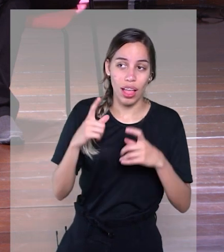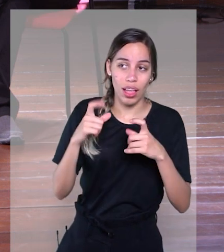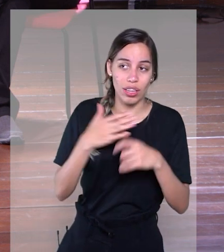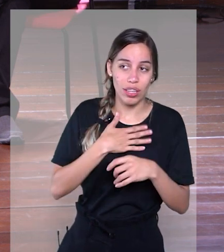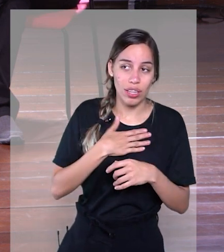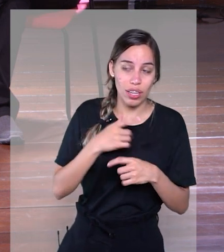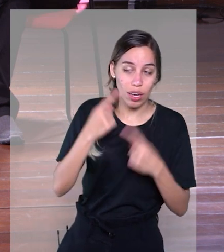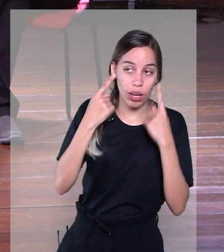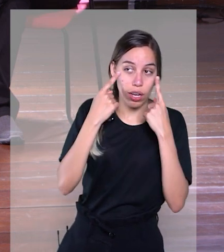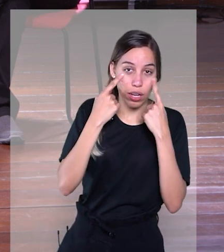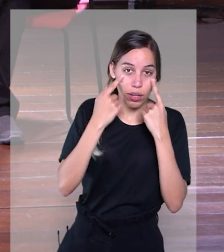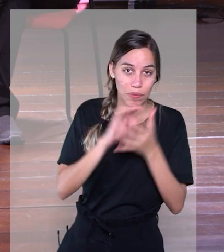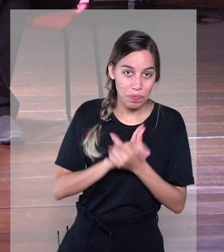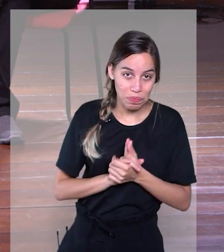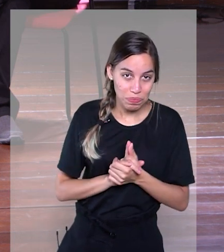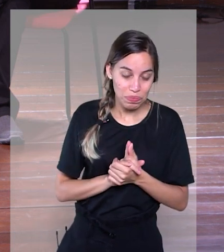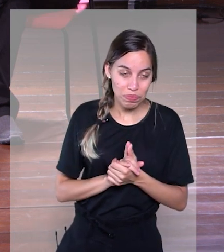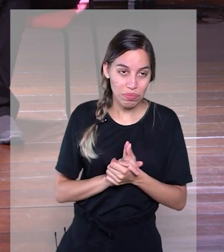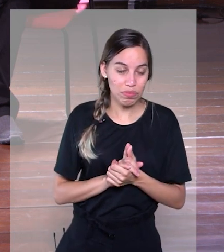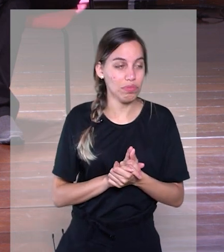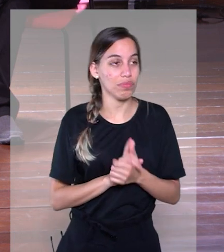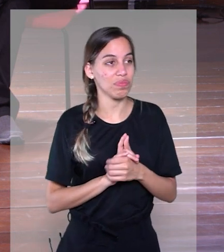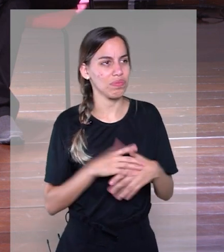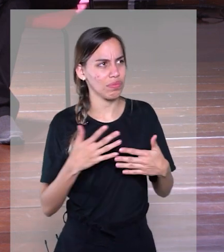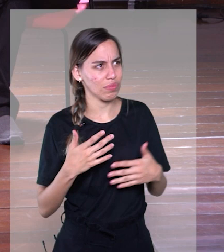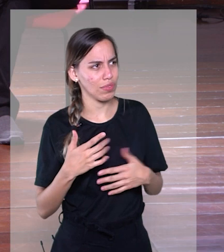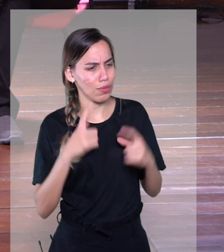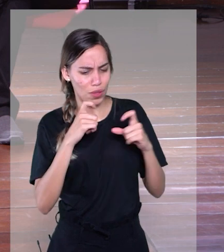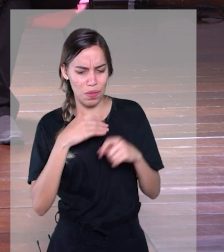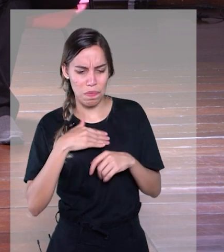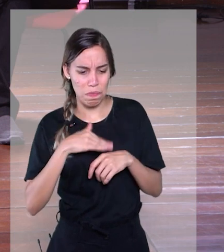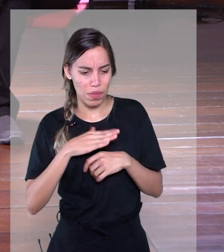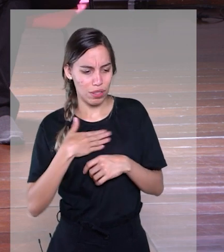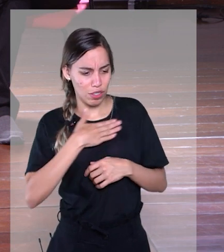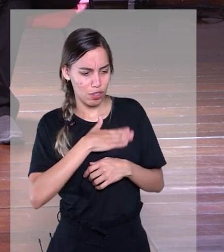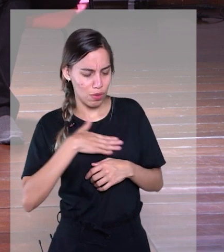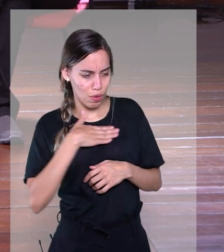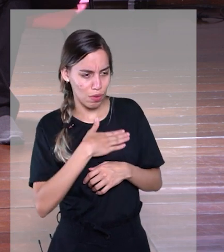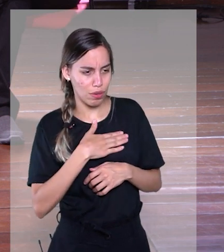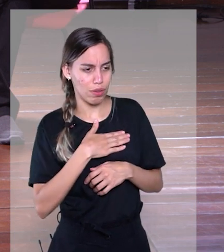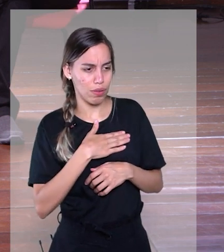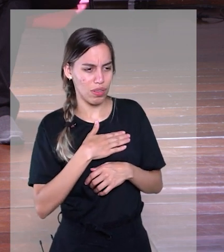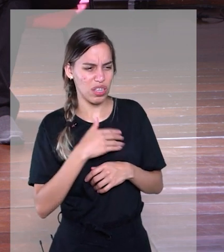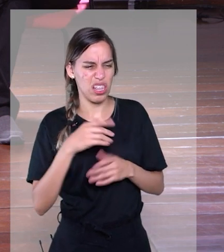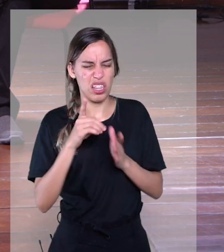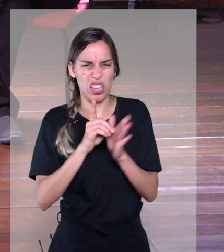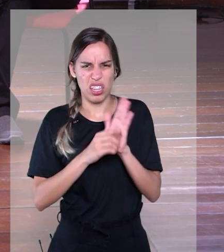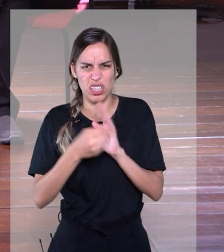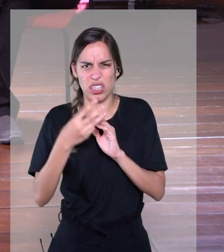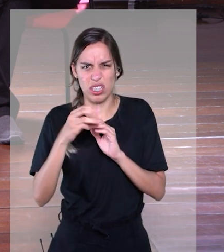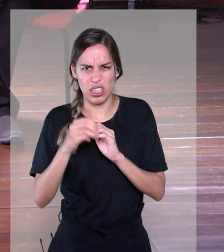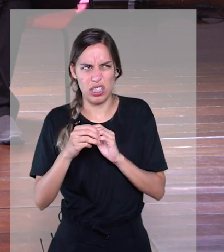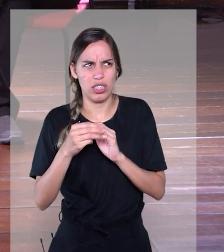mais admiro, assim, dentro dos que eu mais admiro, da década de 30, da década de 40, basicamente era